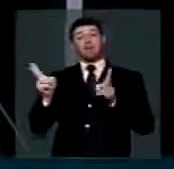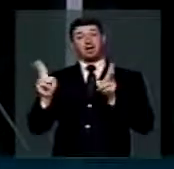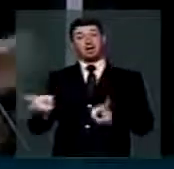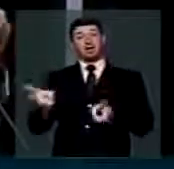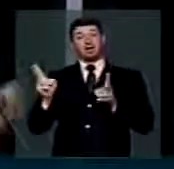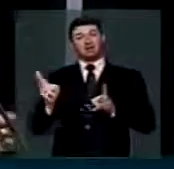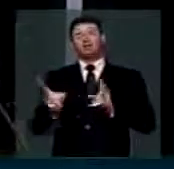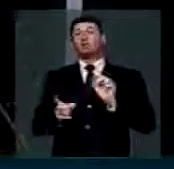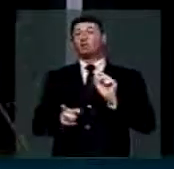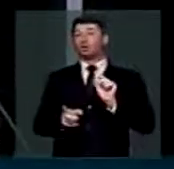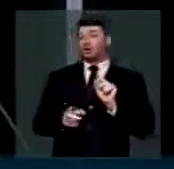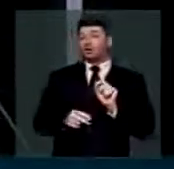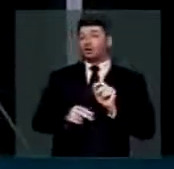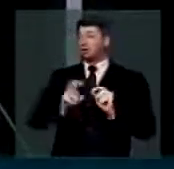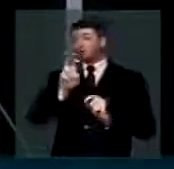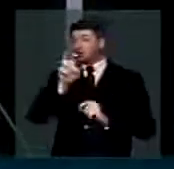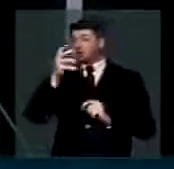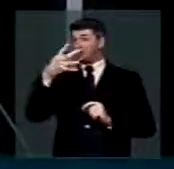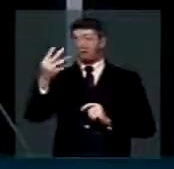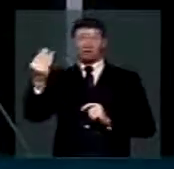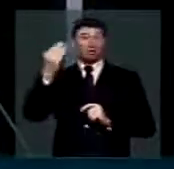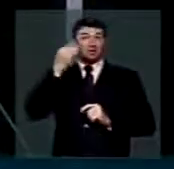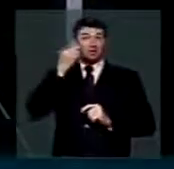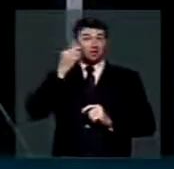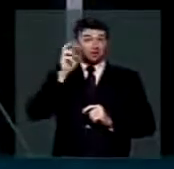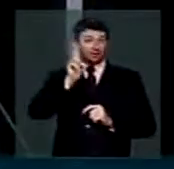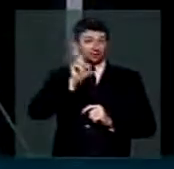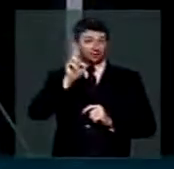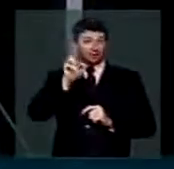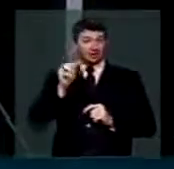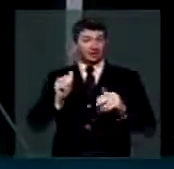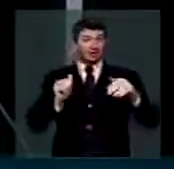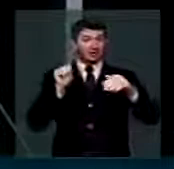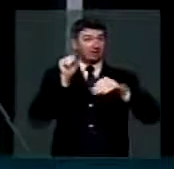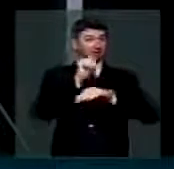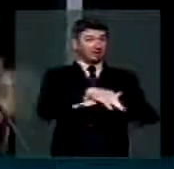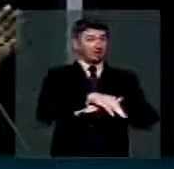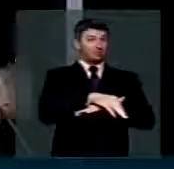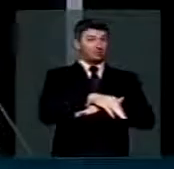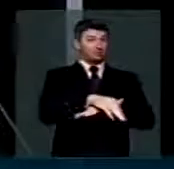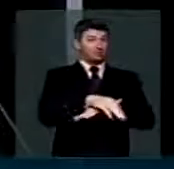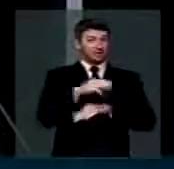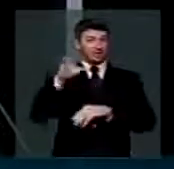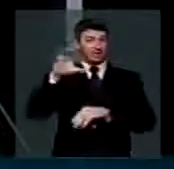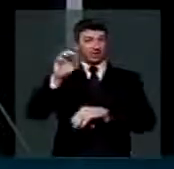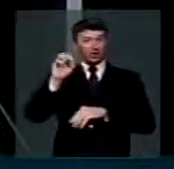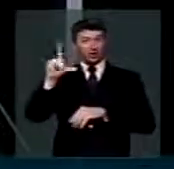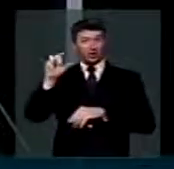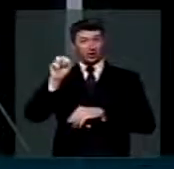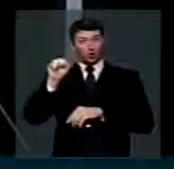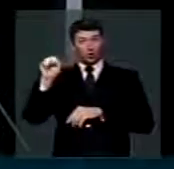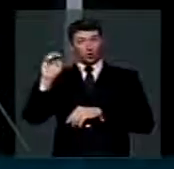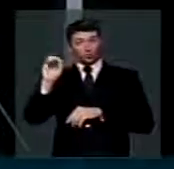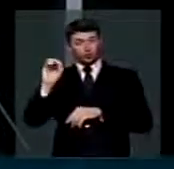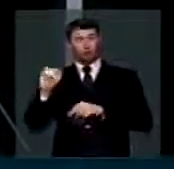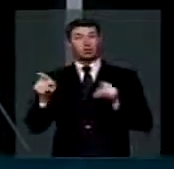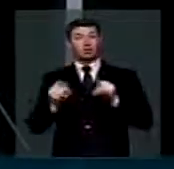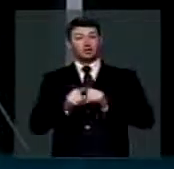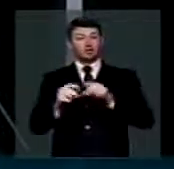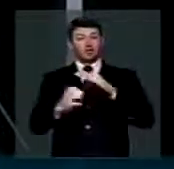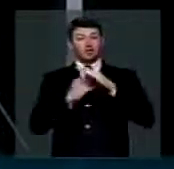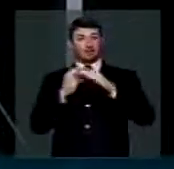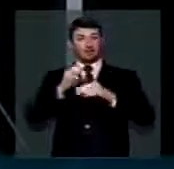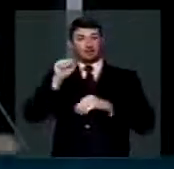que 54 milhões de reais foram depositados pela Colosso e pela companhia